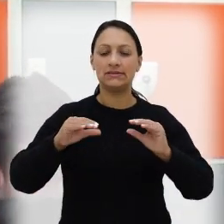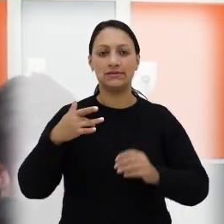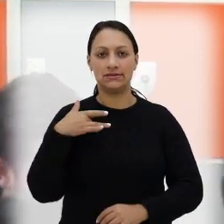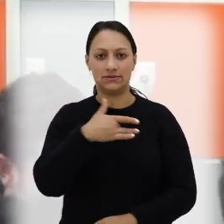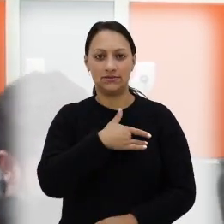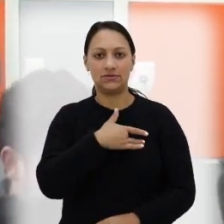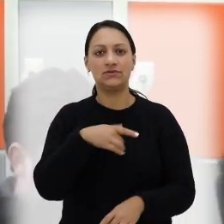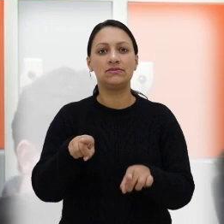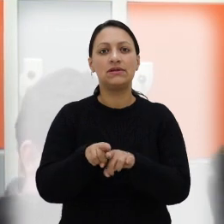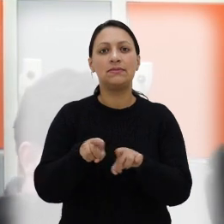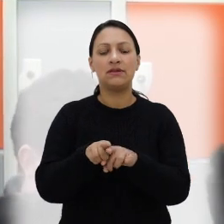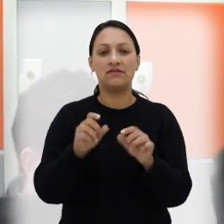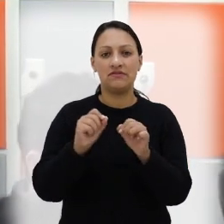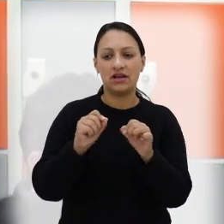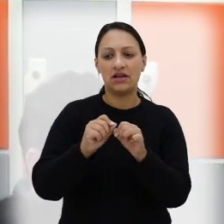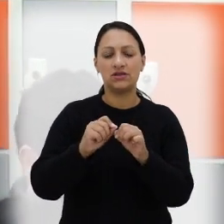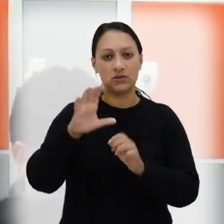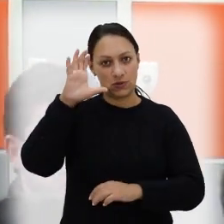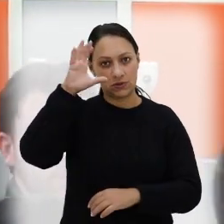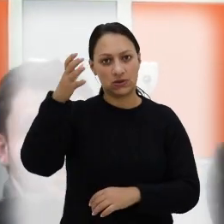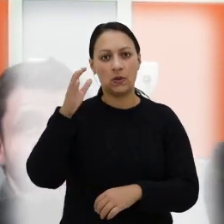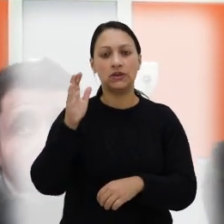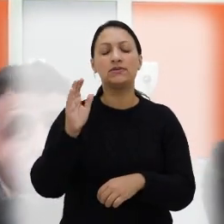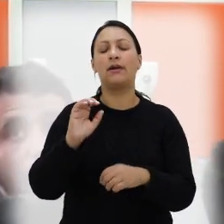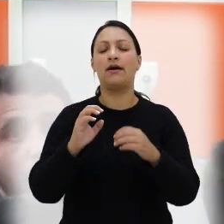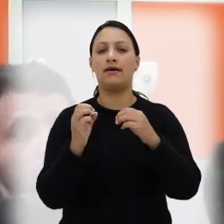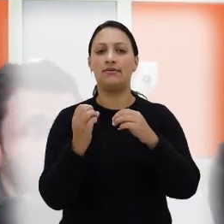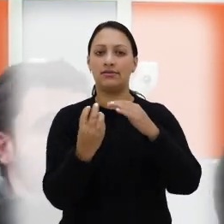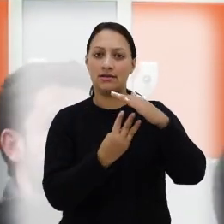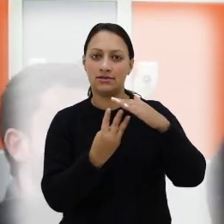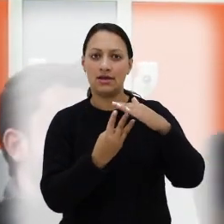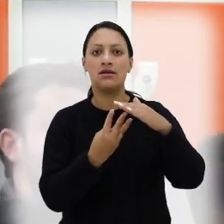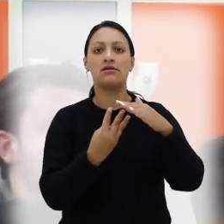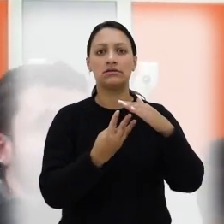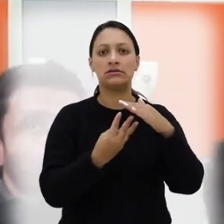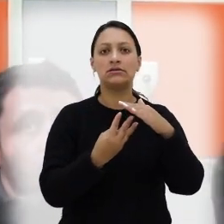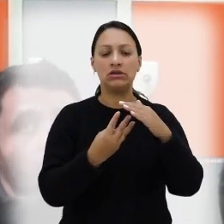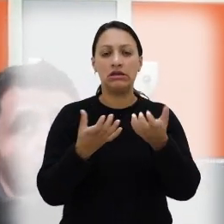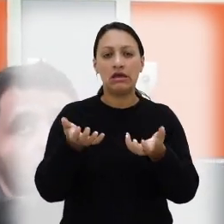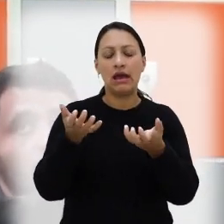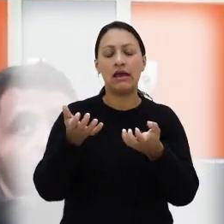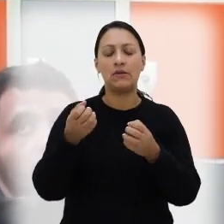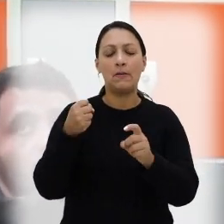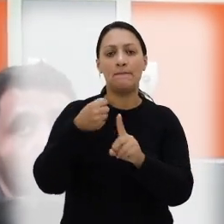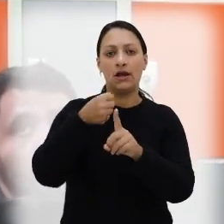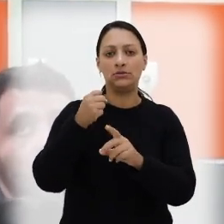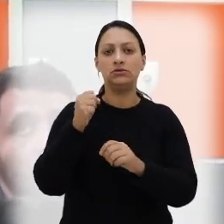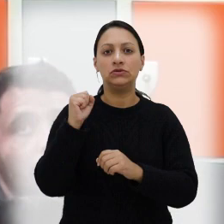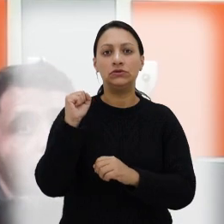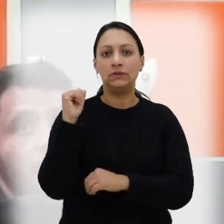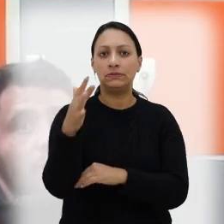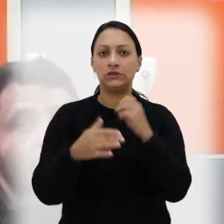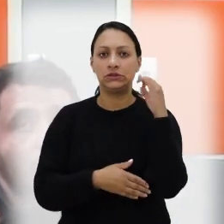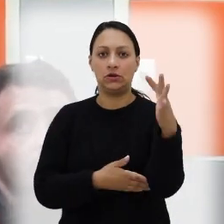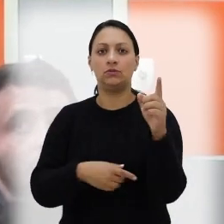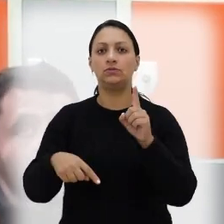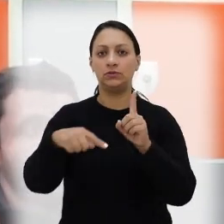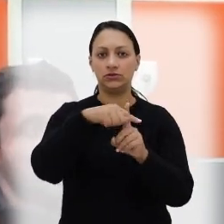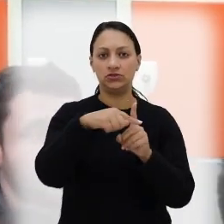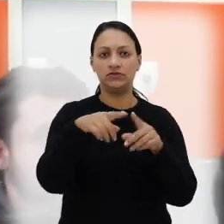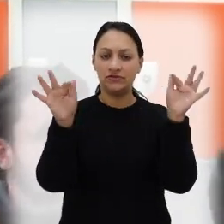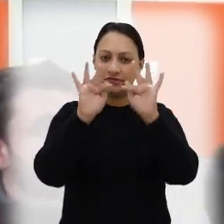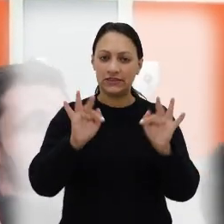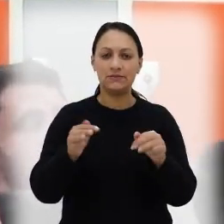faz soluções para empresas terceiras que querem gerar um impacto socioambiental positivo. E a gente é muito feliz de participar com todos vocês.